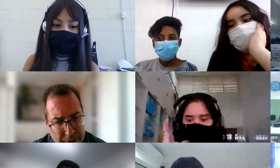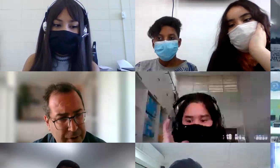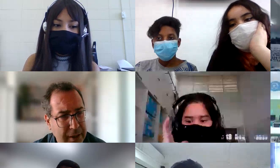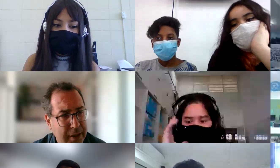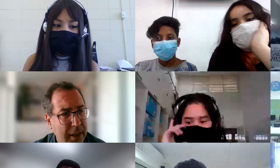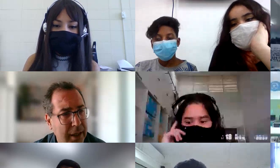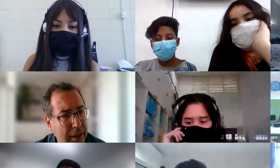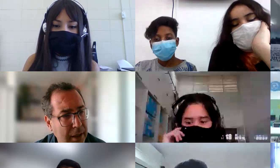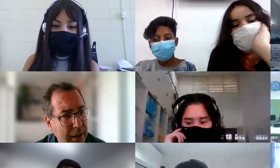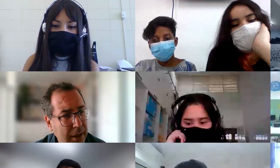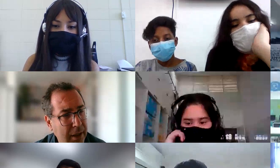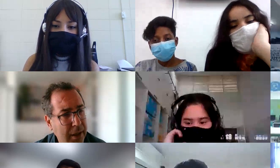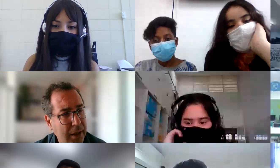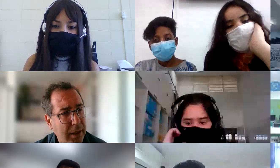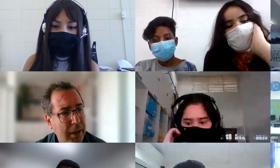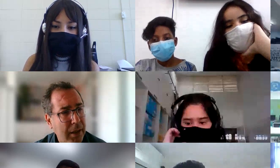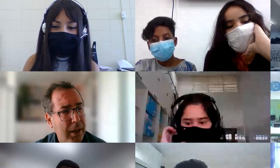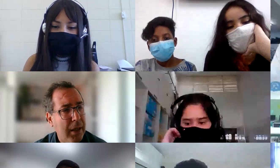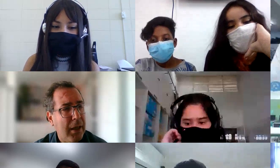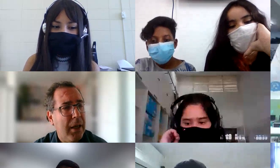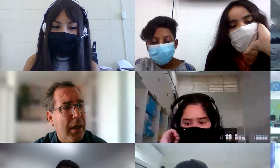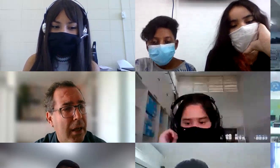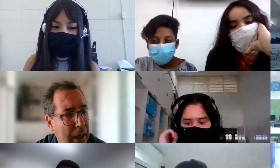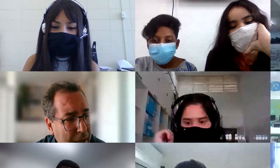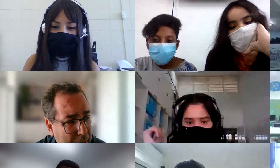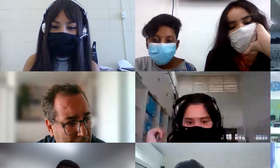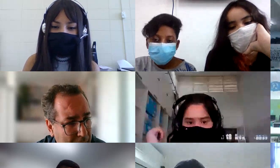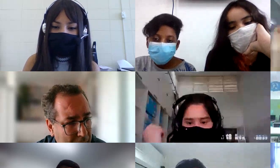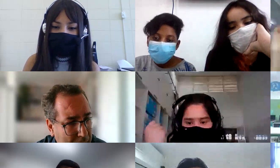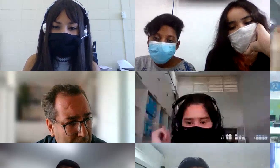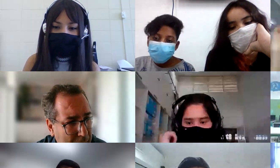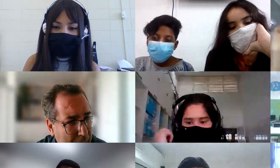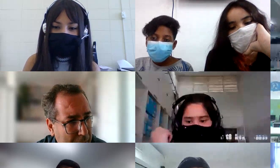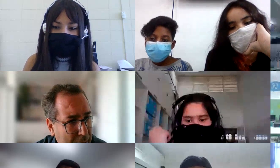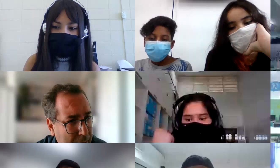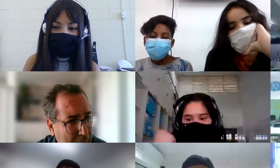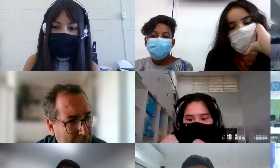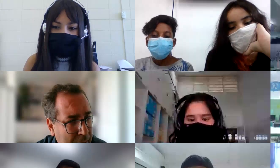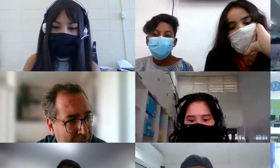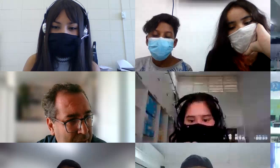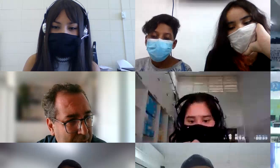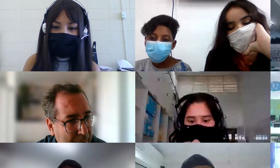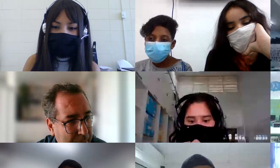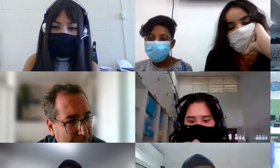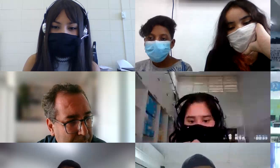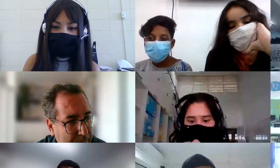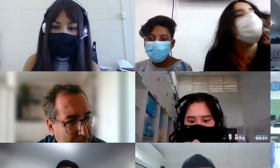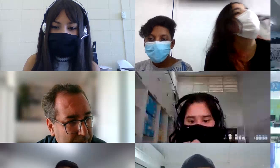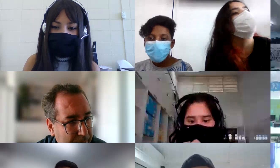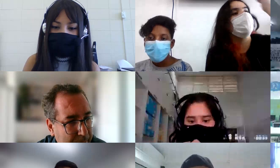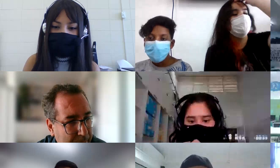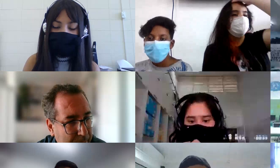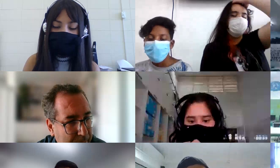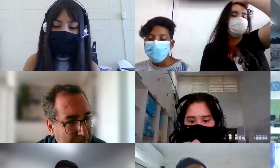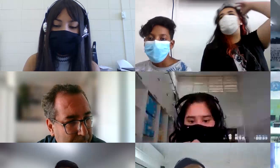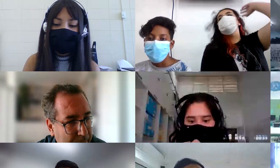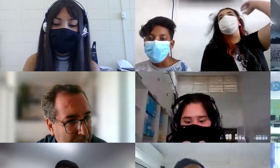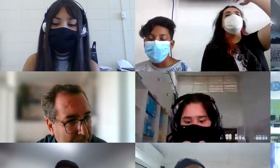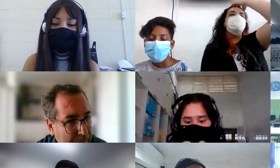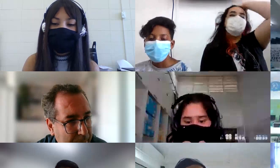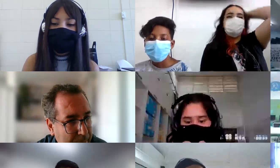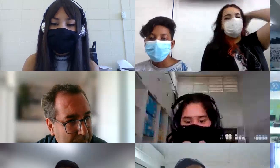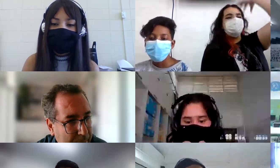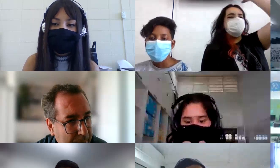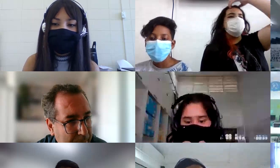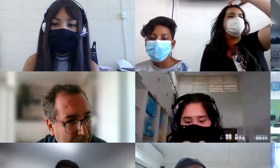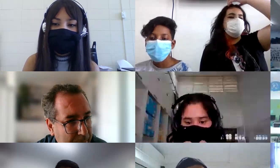ficado na educação física? Não, eu acho que valeu. Acho que deu para a gente aproveitar bem para abrir um pouco